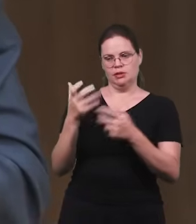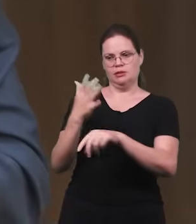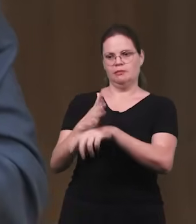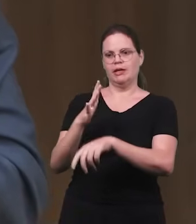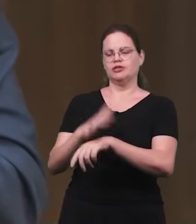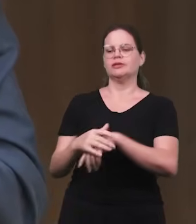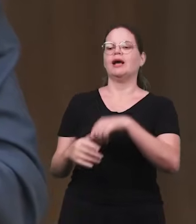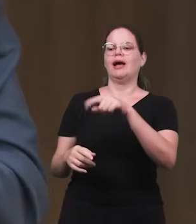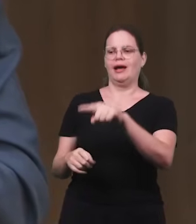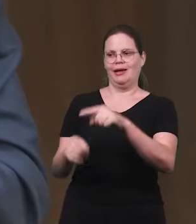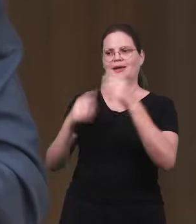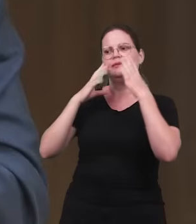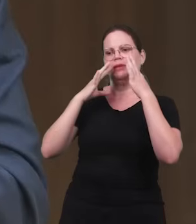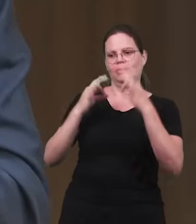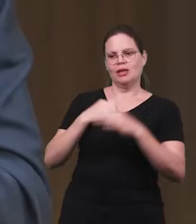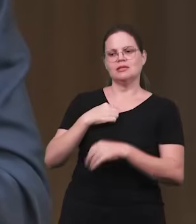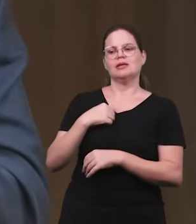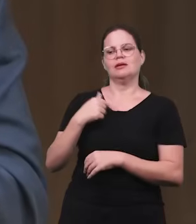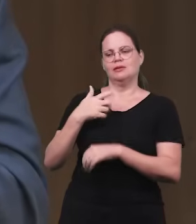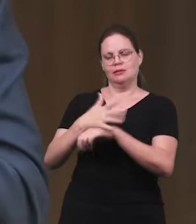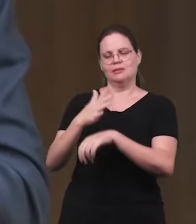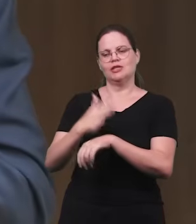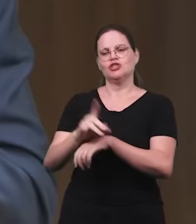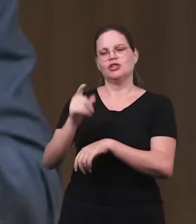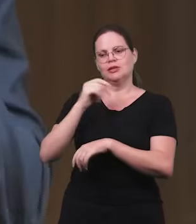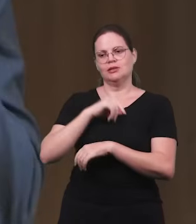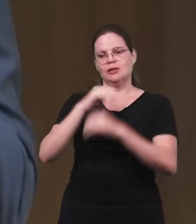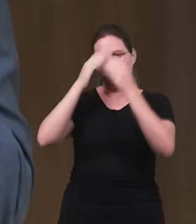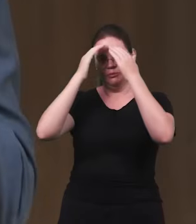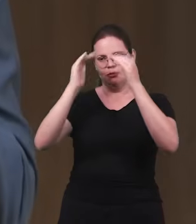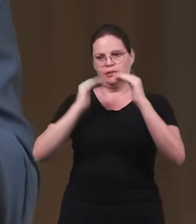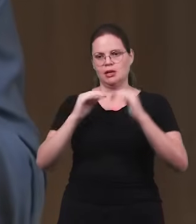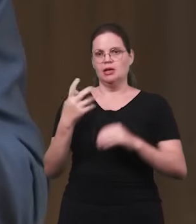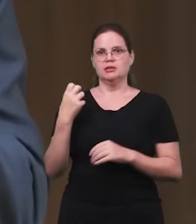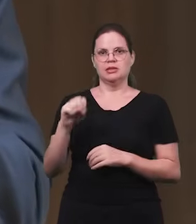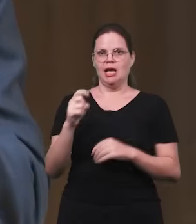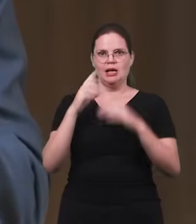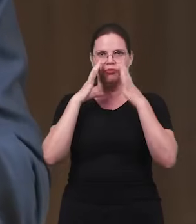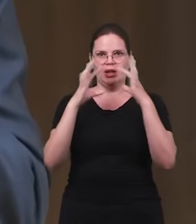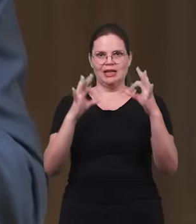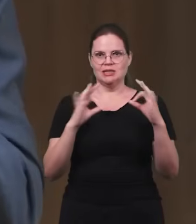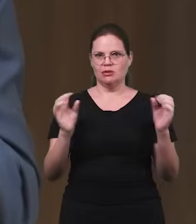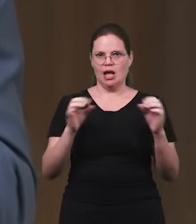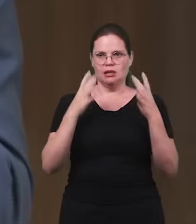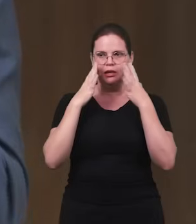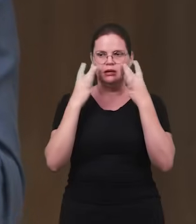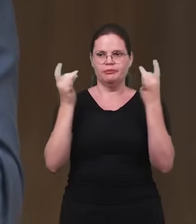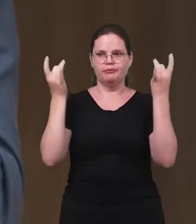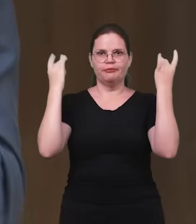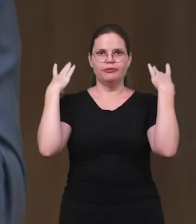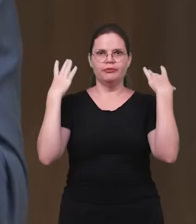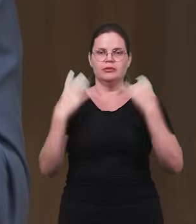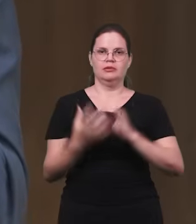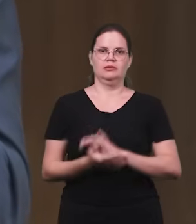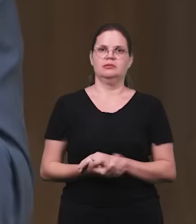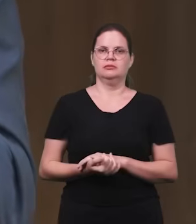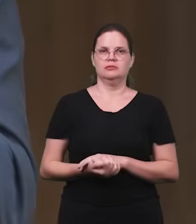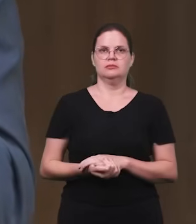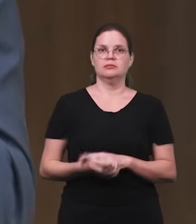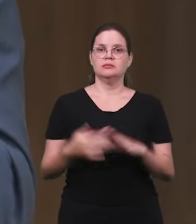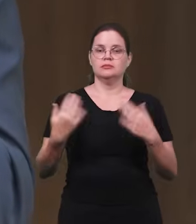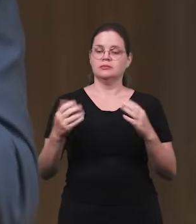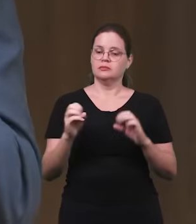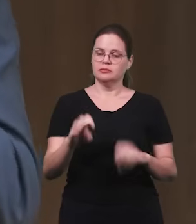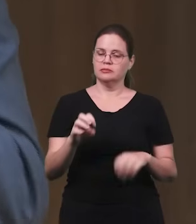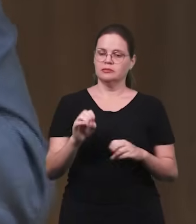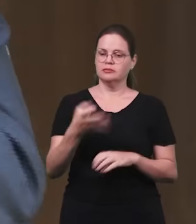esse filho está te ouvindo. Se ele não está fazendo, ele não está te ouvindo. Para estar entrando para um lado, está saindo para o outro. Então, é ensinar a